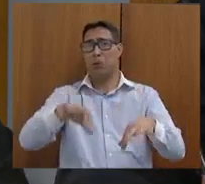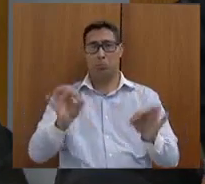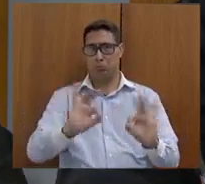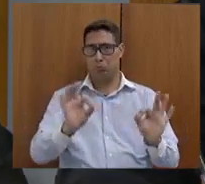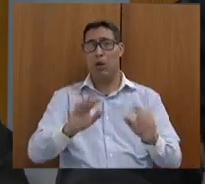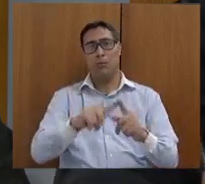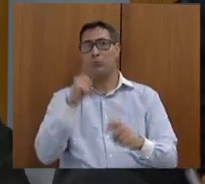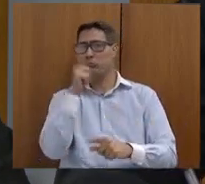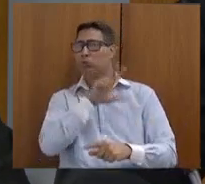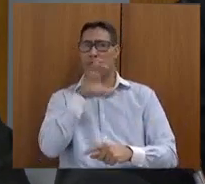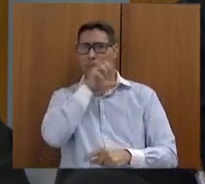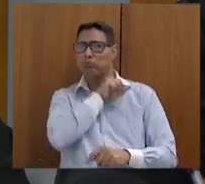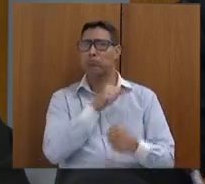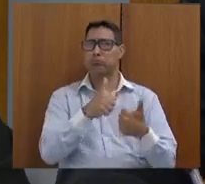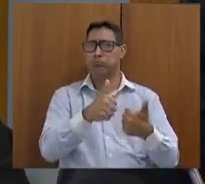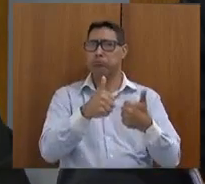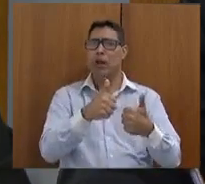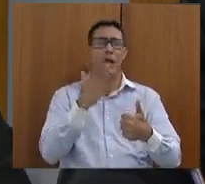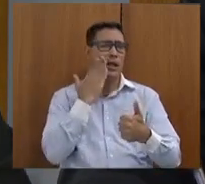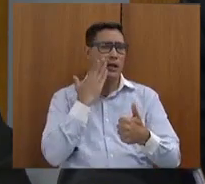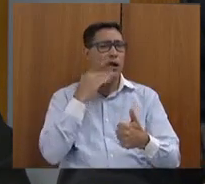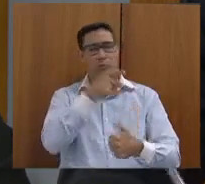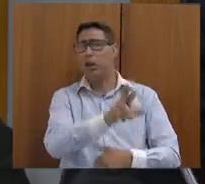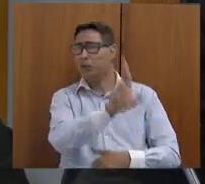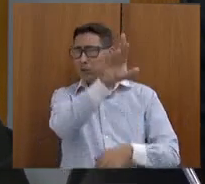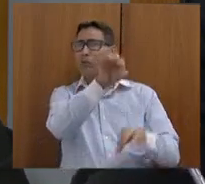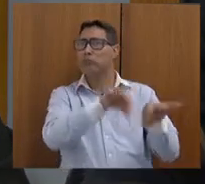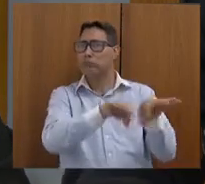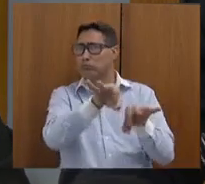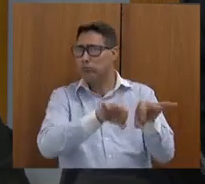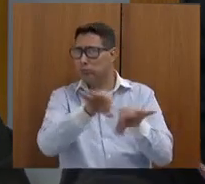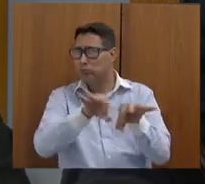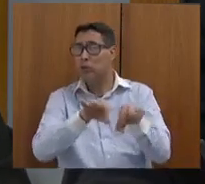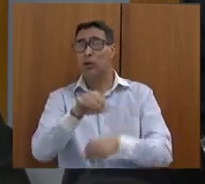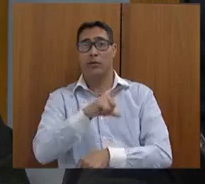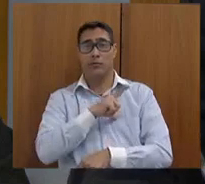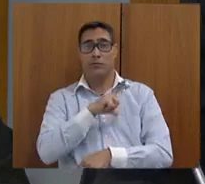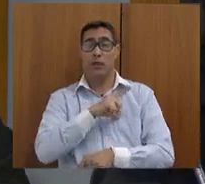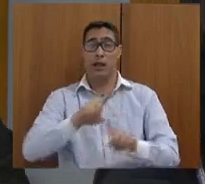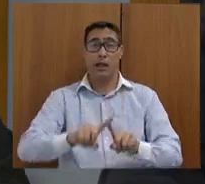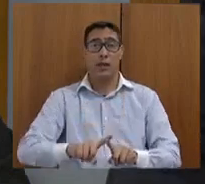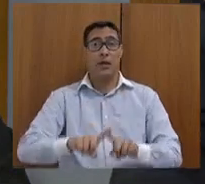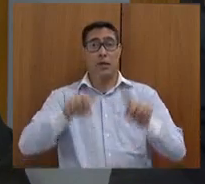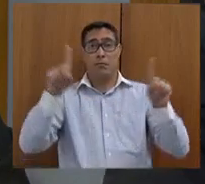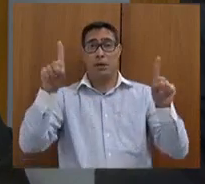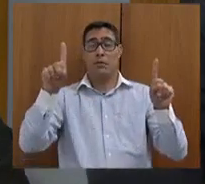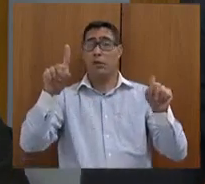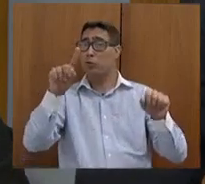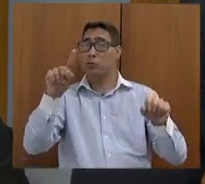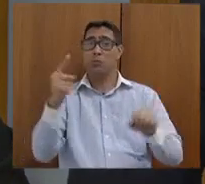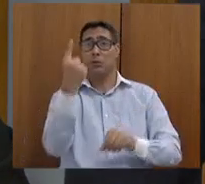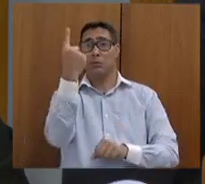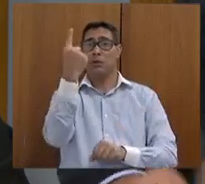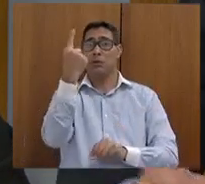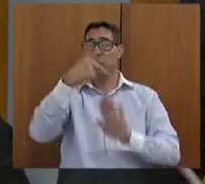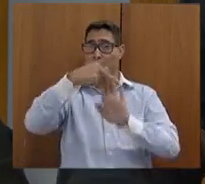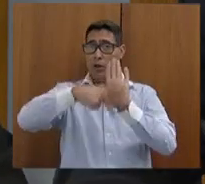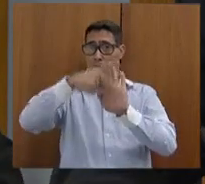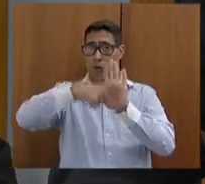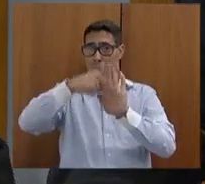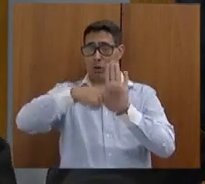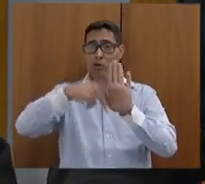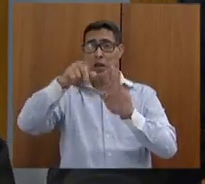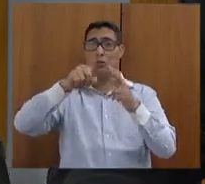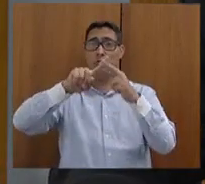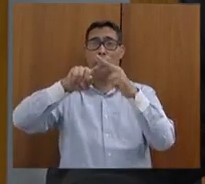isso vem muita articulação sua como a priorização que a gente recebeu aqui o primeiro projeto de reajuste dos